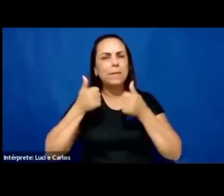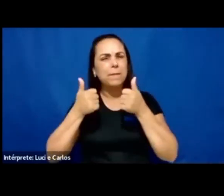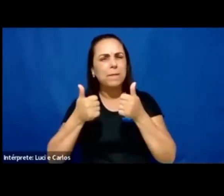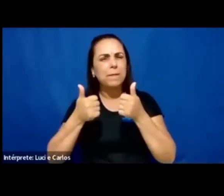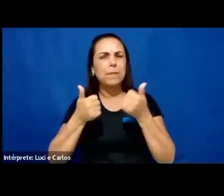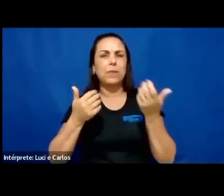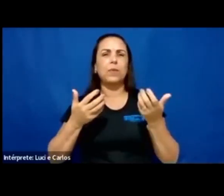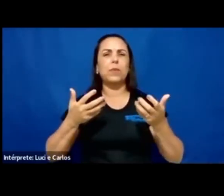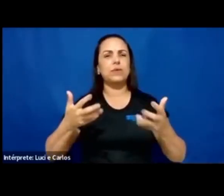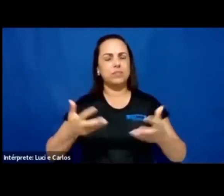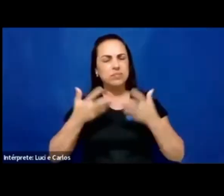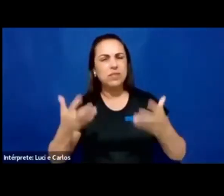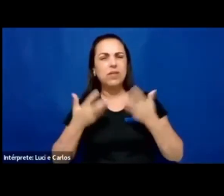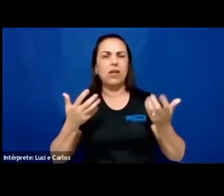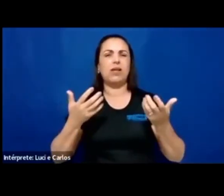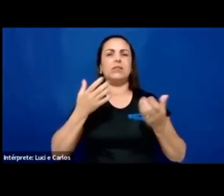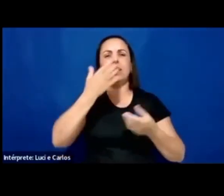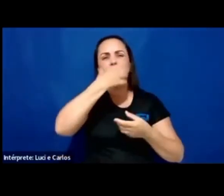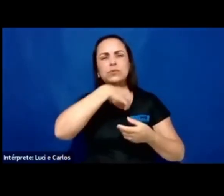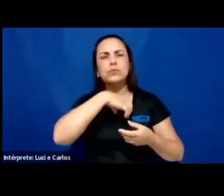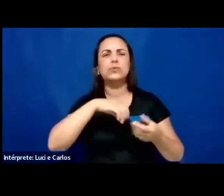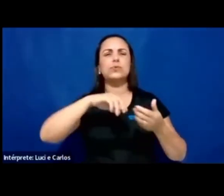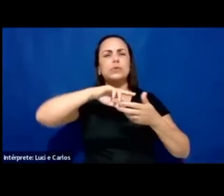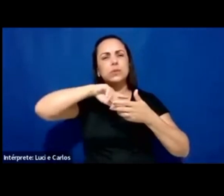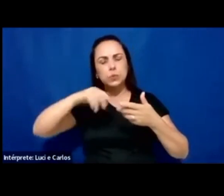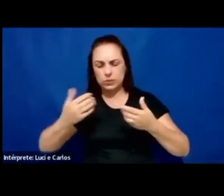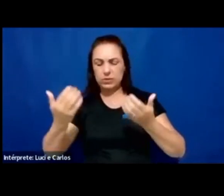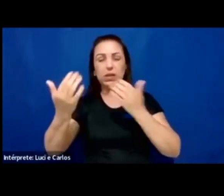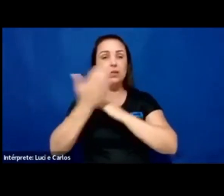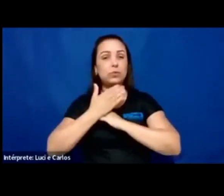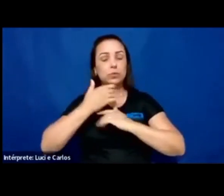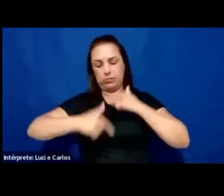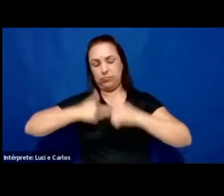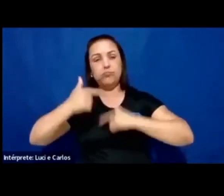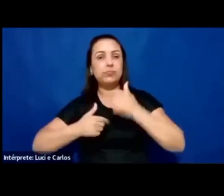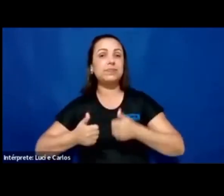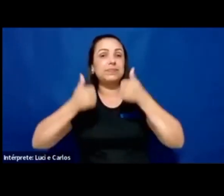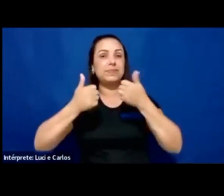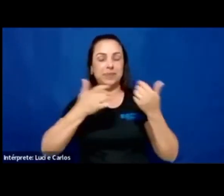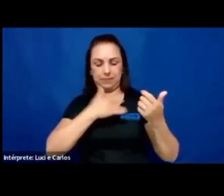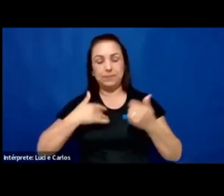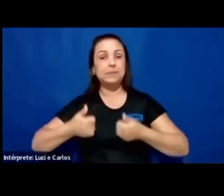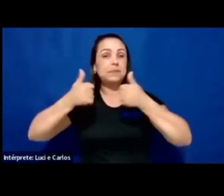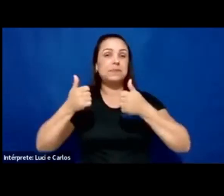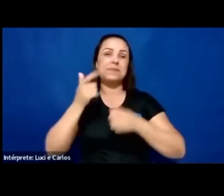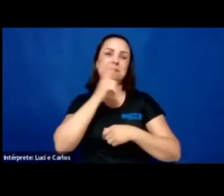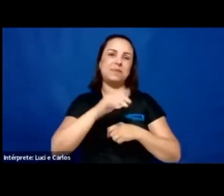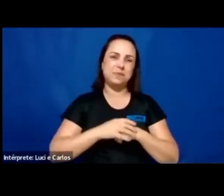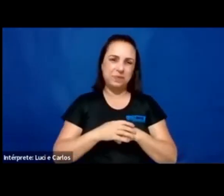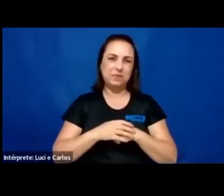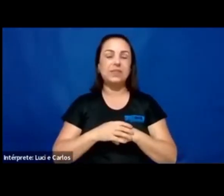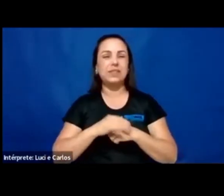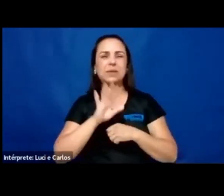nutrientes específicos para que o seu corpo trabalhe de forma mais saudável. Você concorda? Se você for uma pessoa que come muita